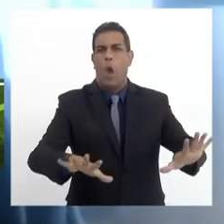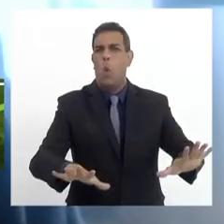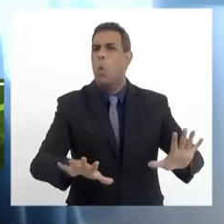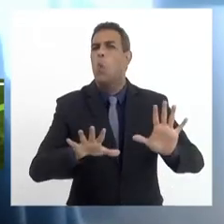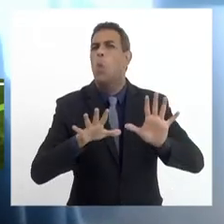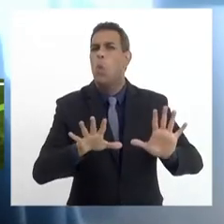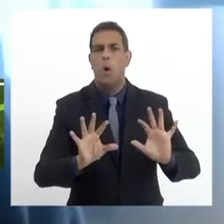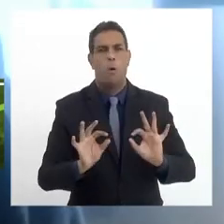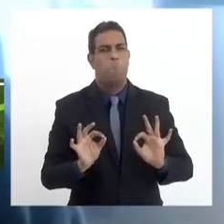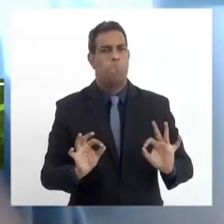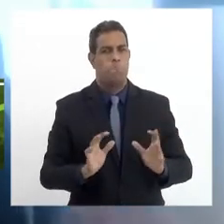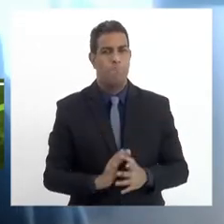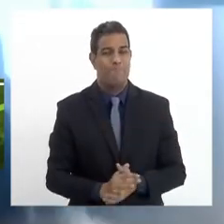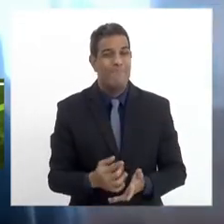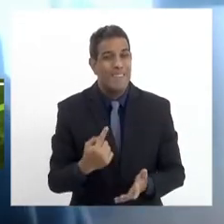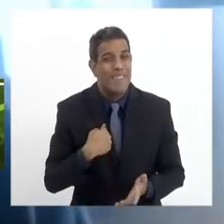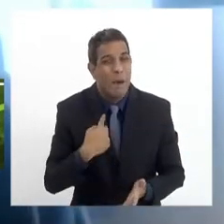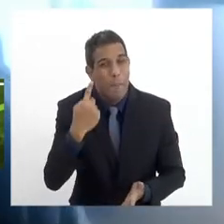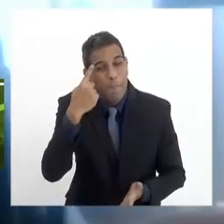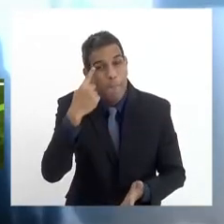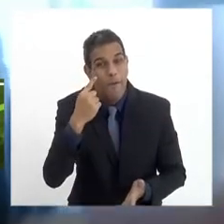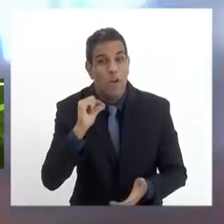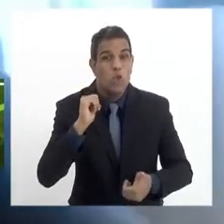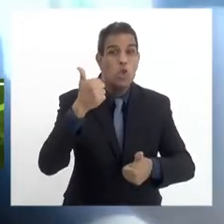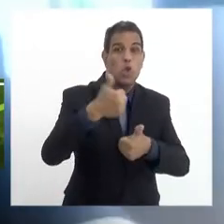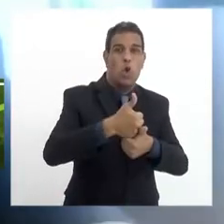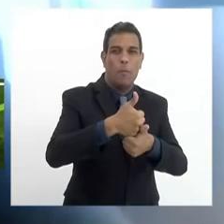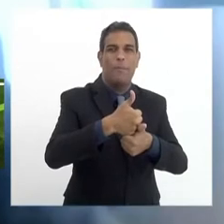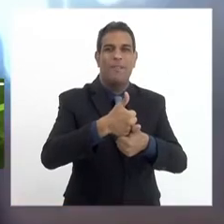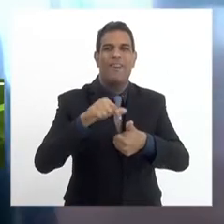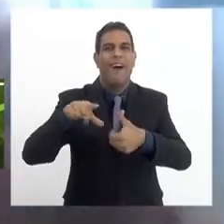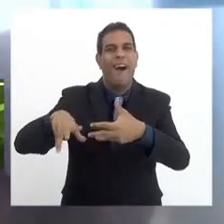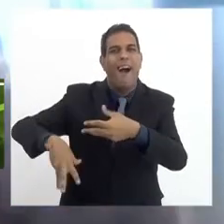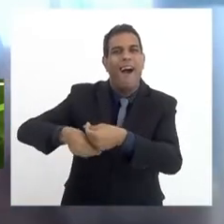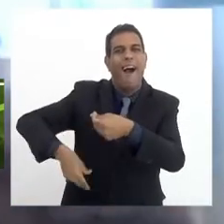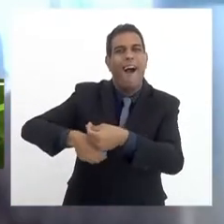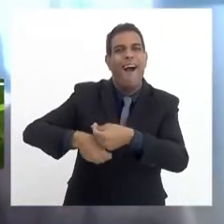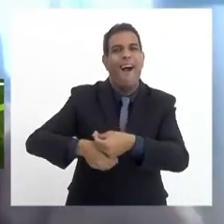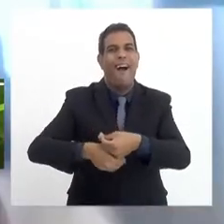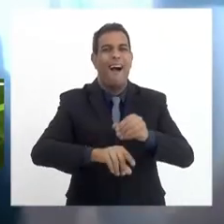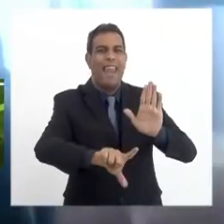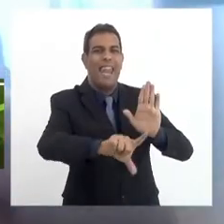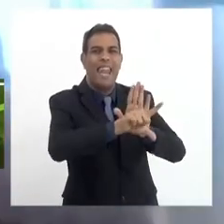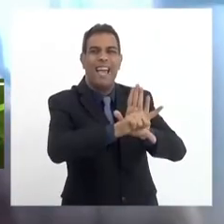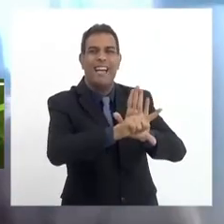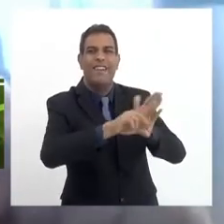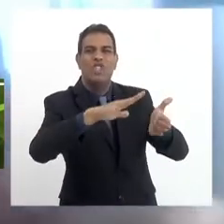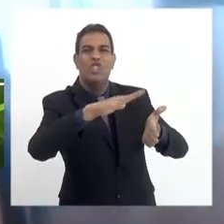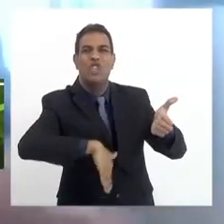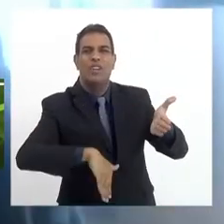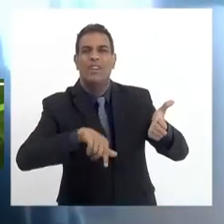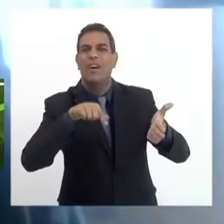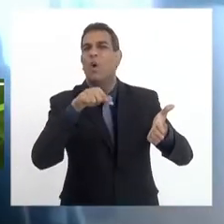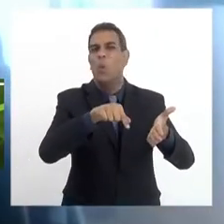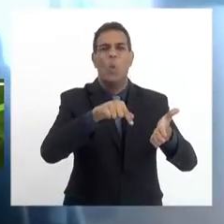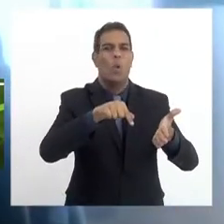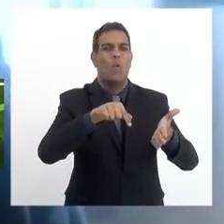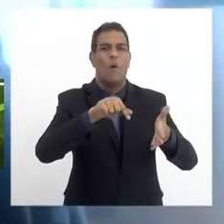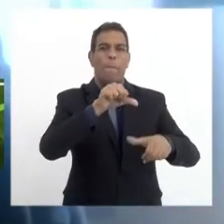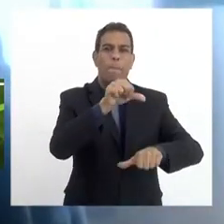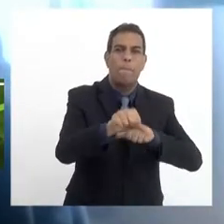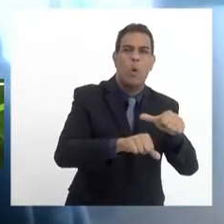Ok. Eu vou apresentar um outro que pega um ponto que essa lei não trata, que esse PL não trata.